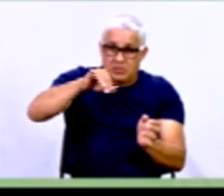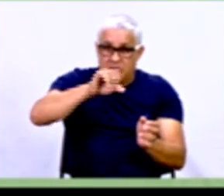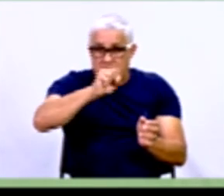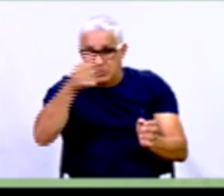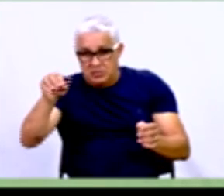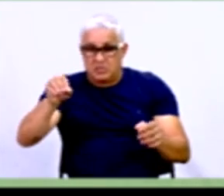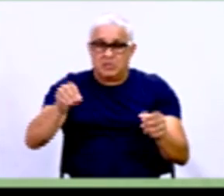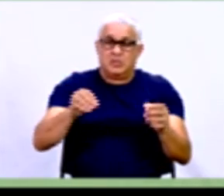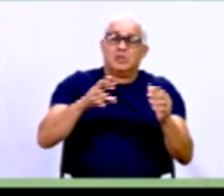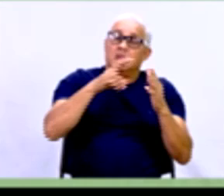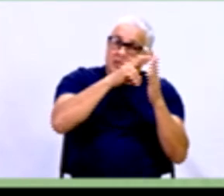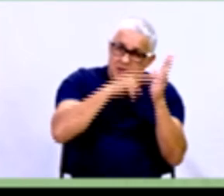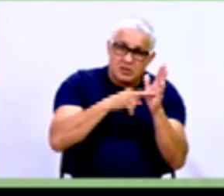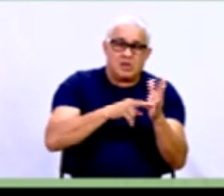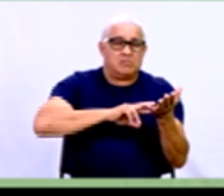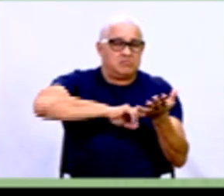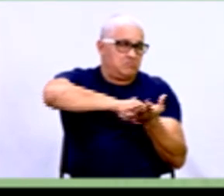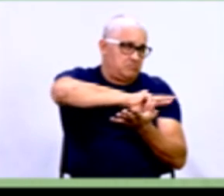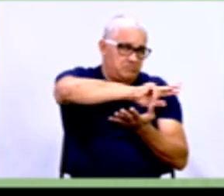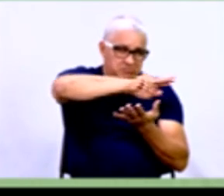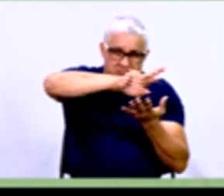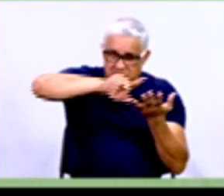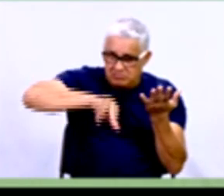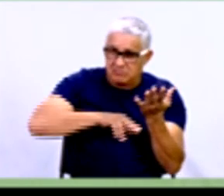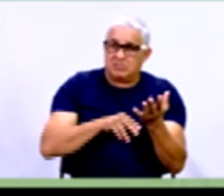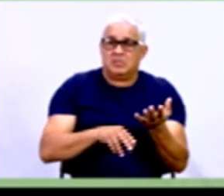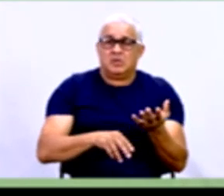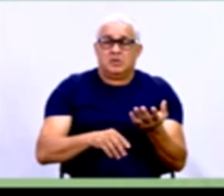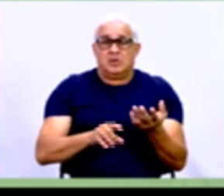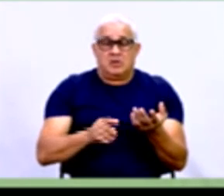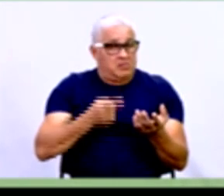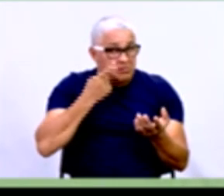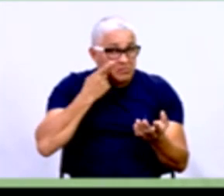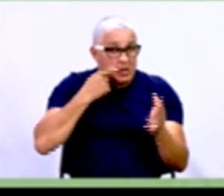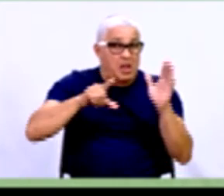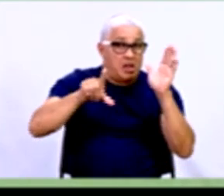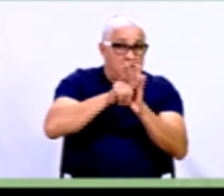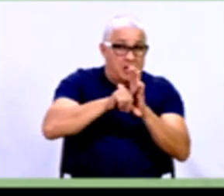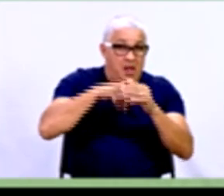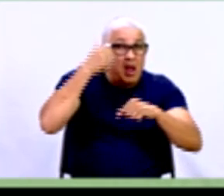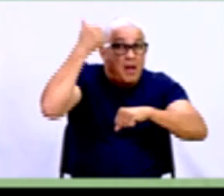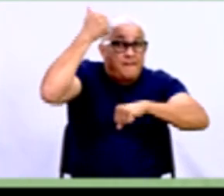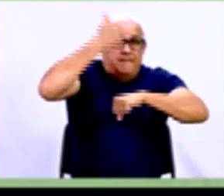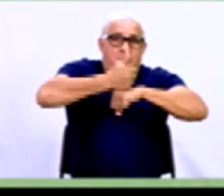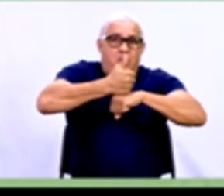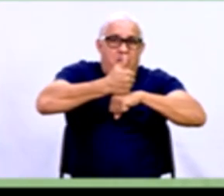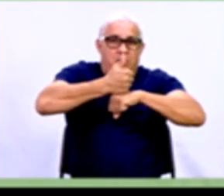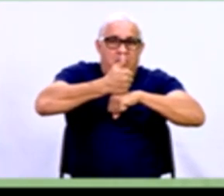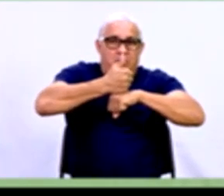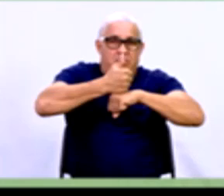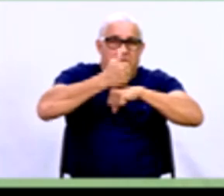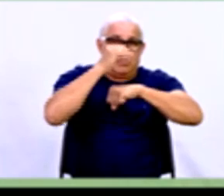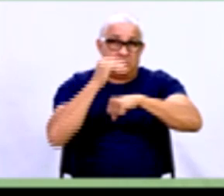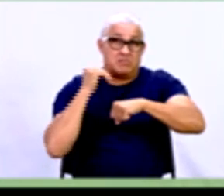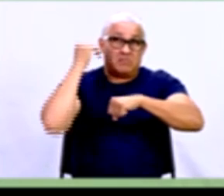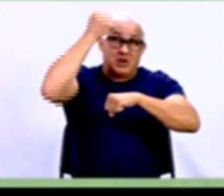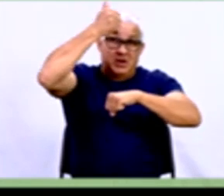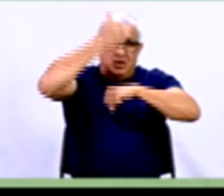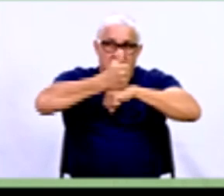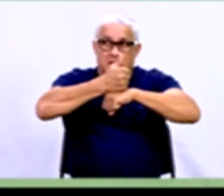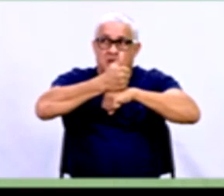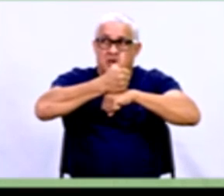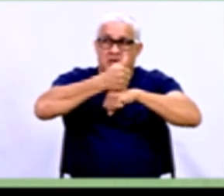uma série de ordens, claro, como eu falei, observando as leis máximas, as leis que estão acima dela, e aí